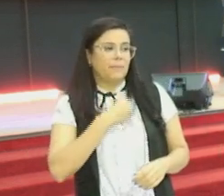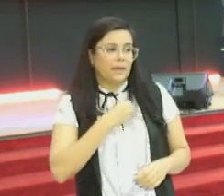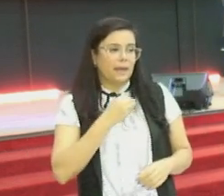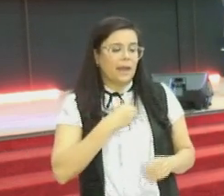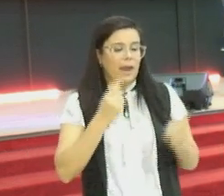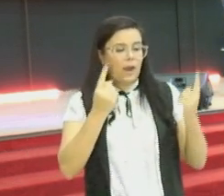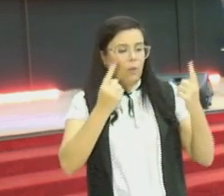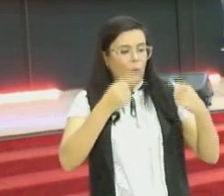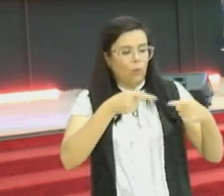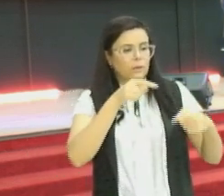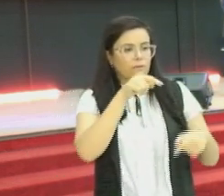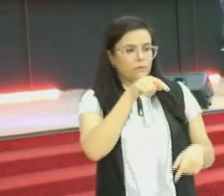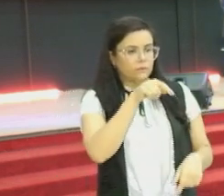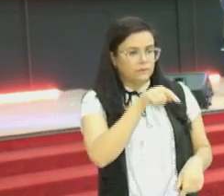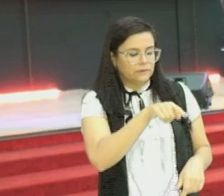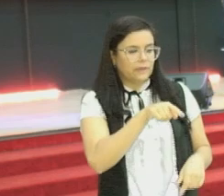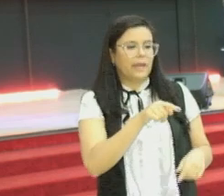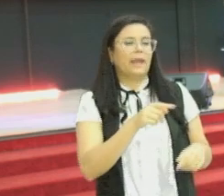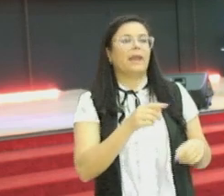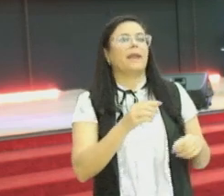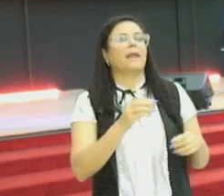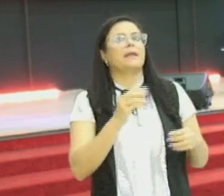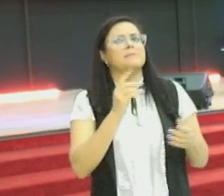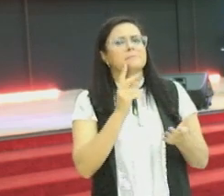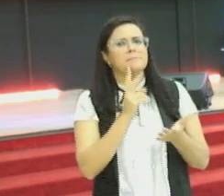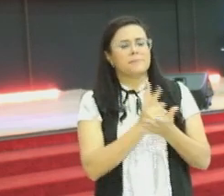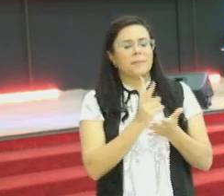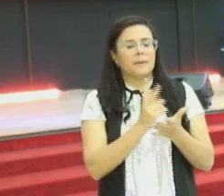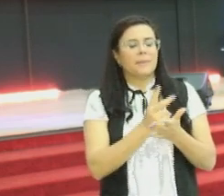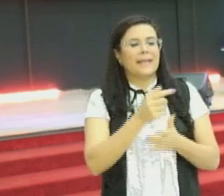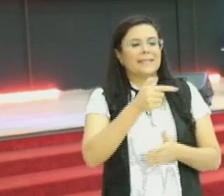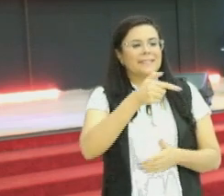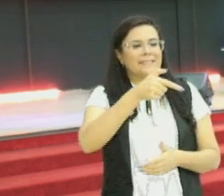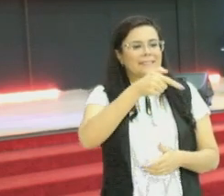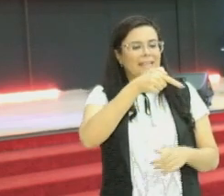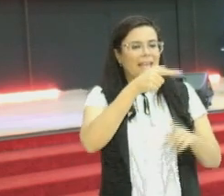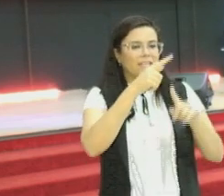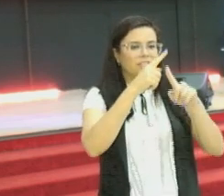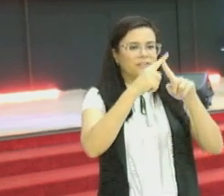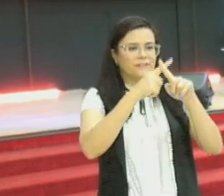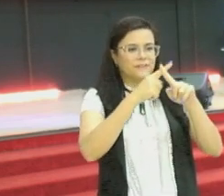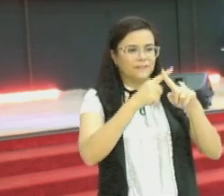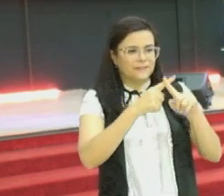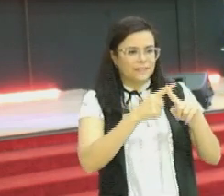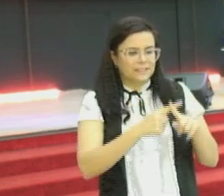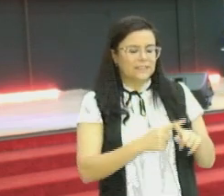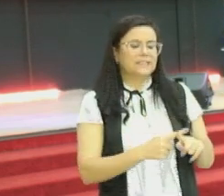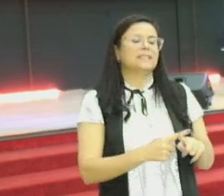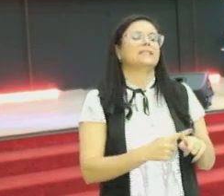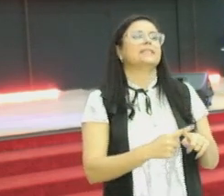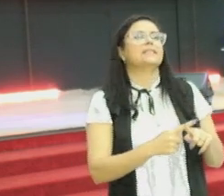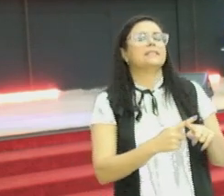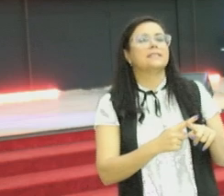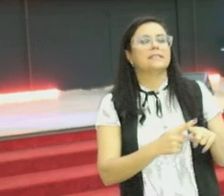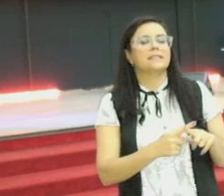dia, e 7 vezes voltar a você e disser: estou